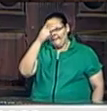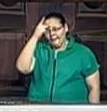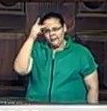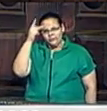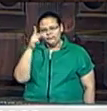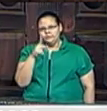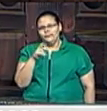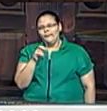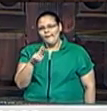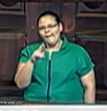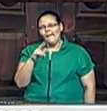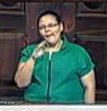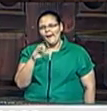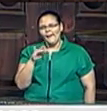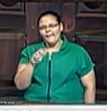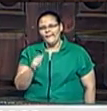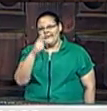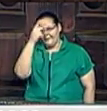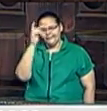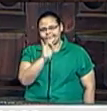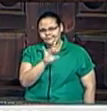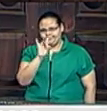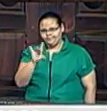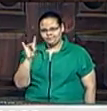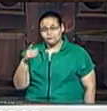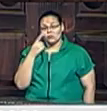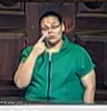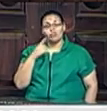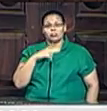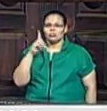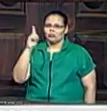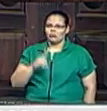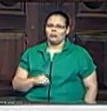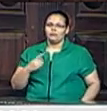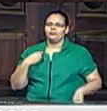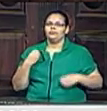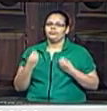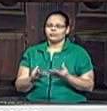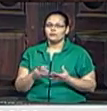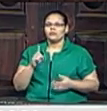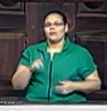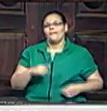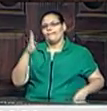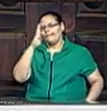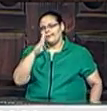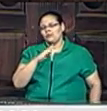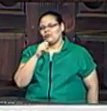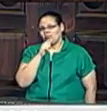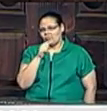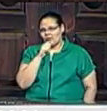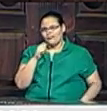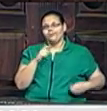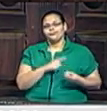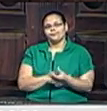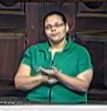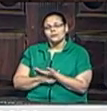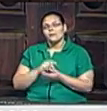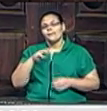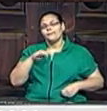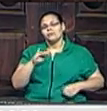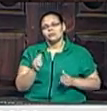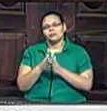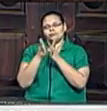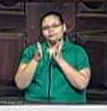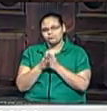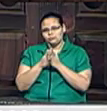o direito ao programa Brasil Sem Miséria, cujo corte a renda per capita é de